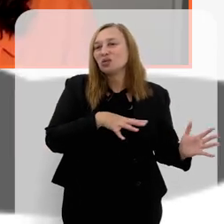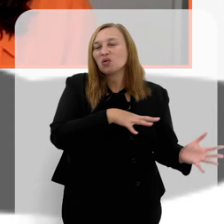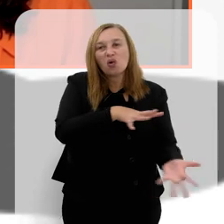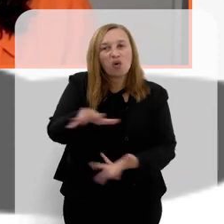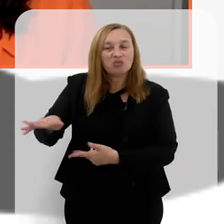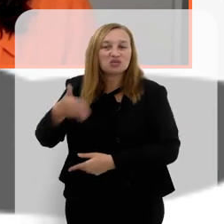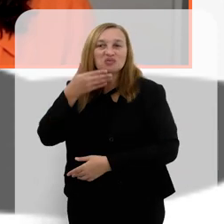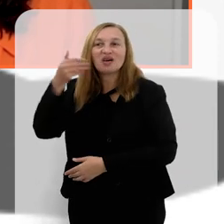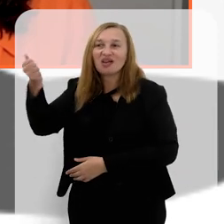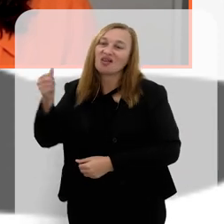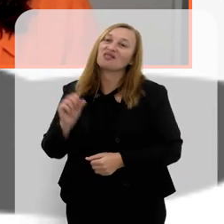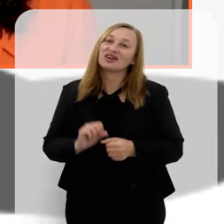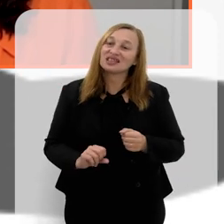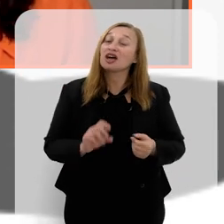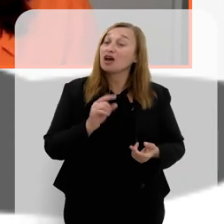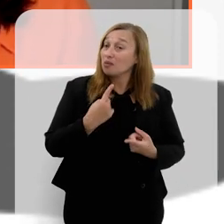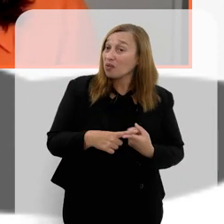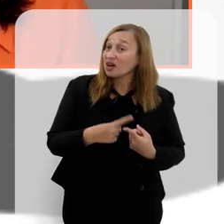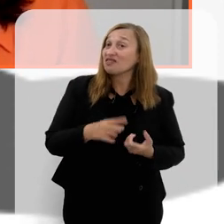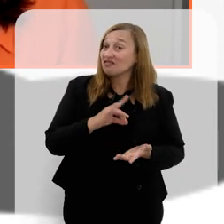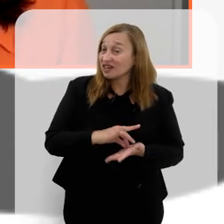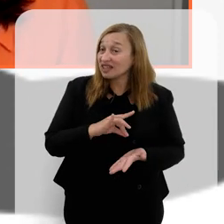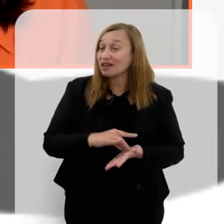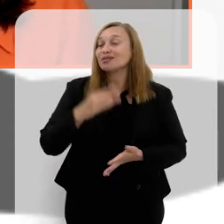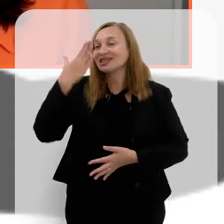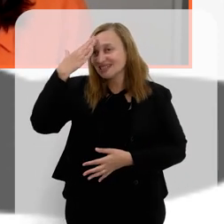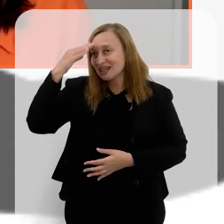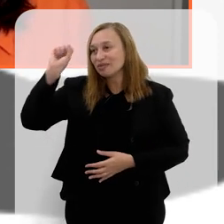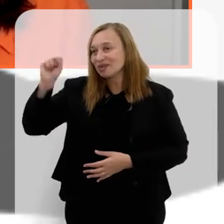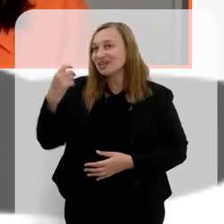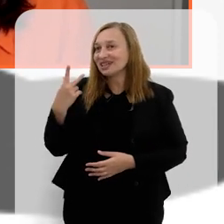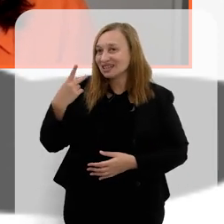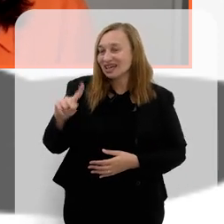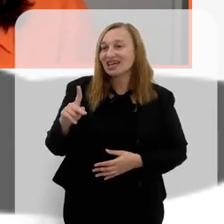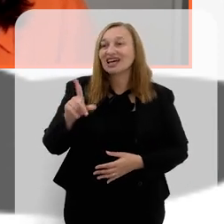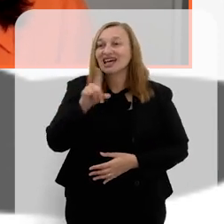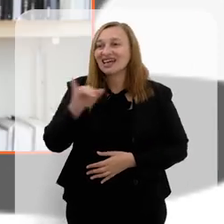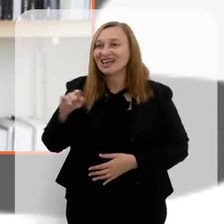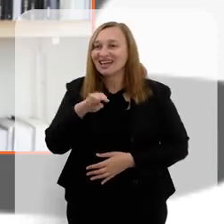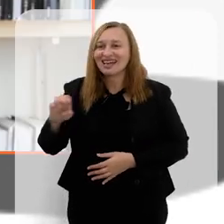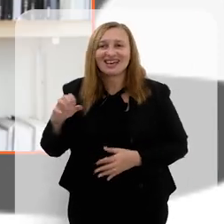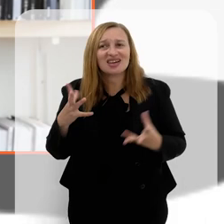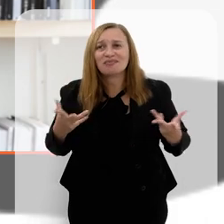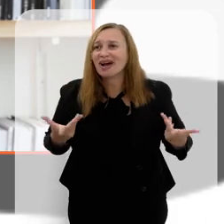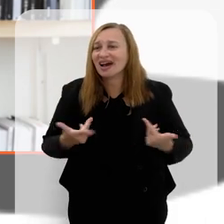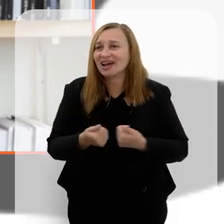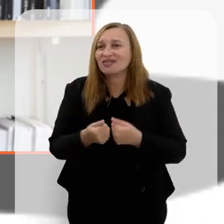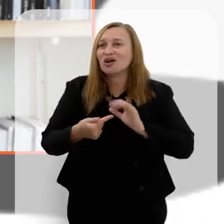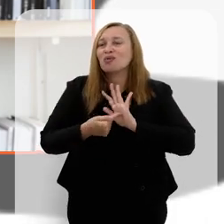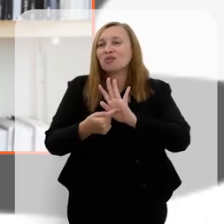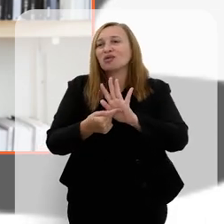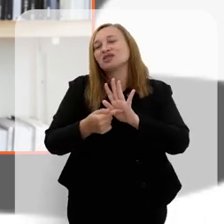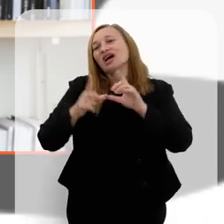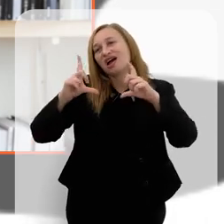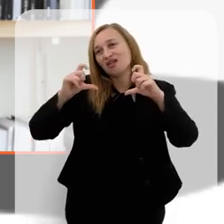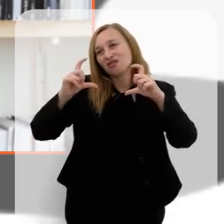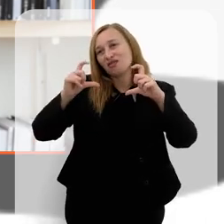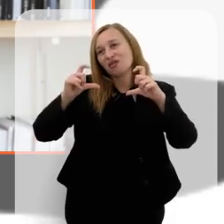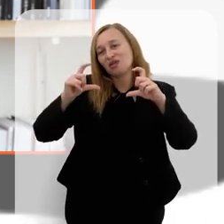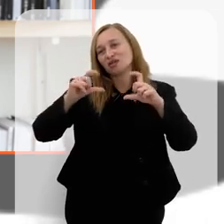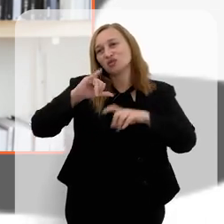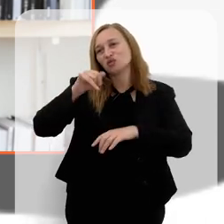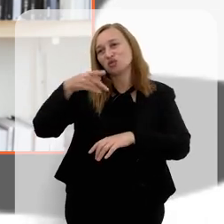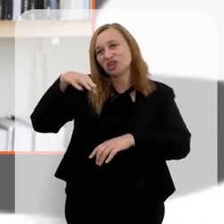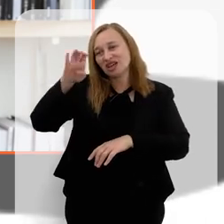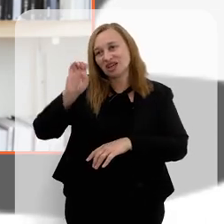iam fazer um mundo melhor, né? Porque eles Aí. realmente estão do alto da sabedoria deles. Lili, que delícia esse programa. Mostra a foto